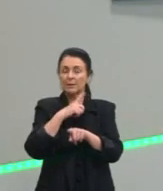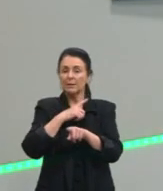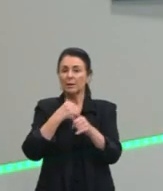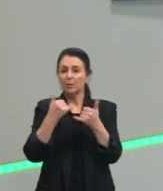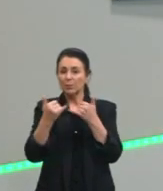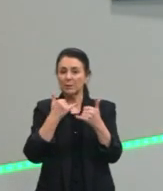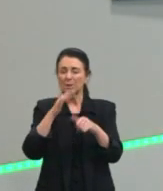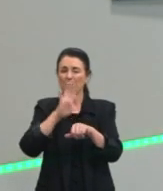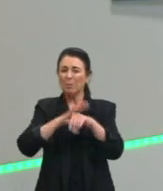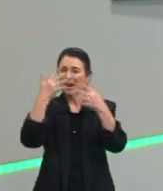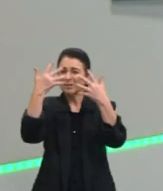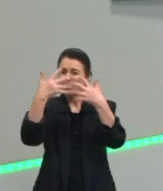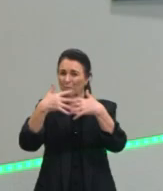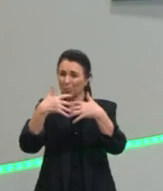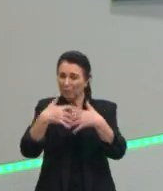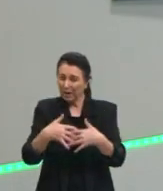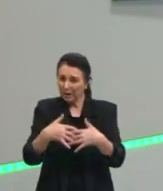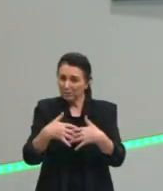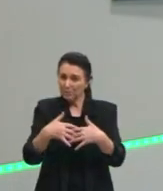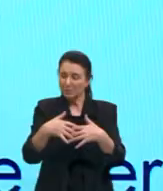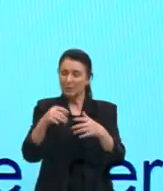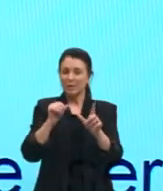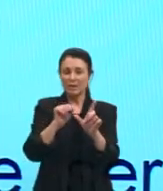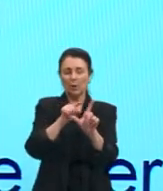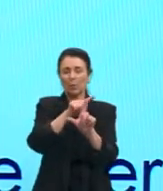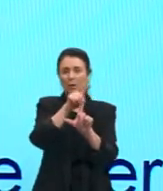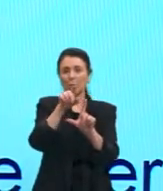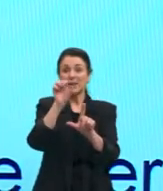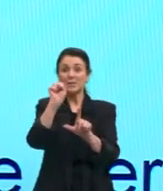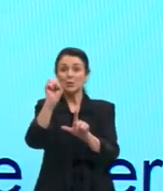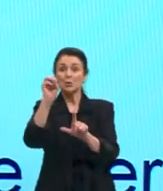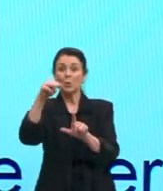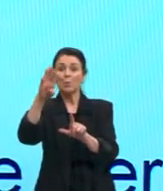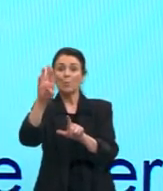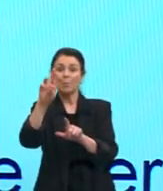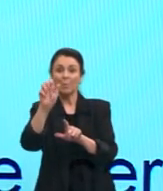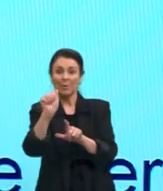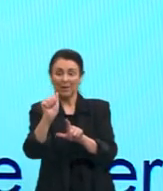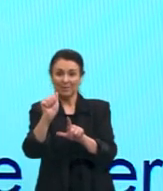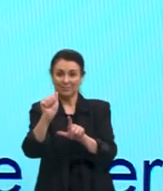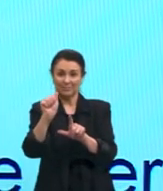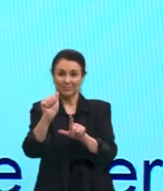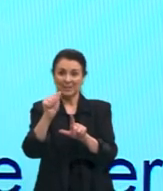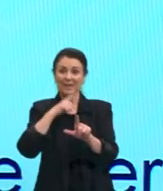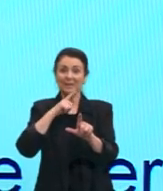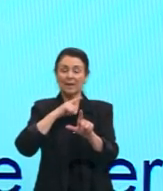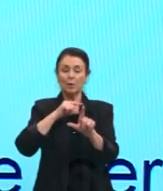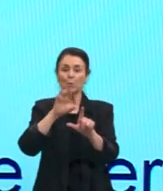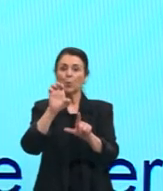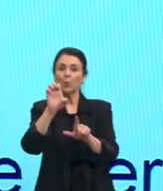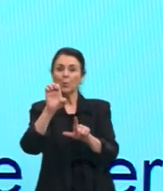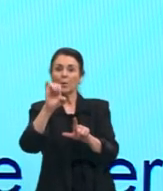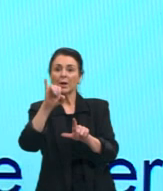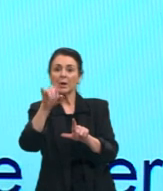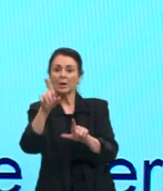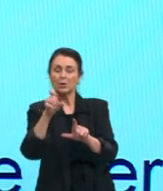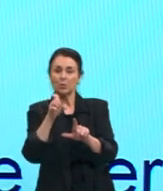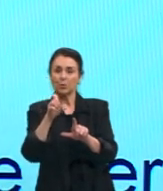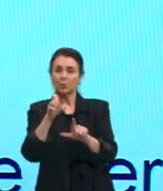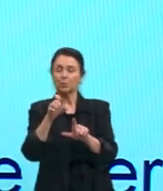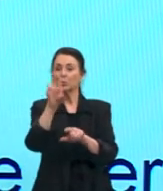tem um exemplo mais complexo nós seria uma soma de vetores em um eixo Opel só esse eixo Ele tá em 3D